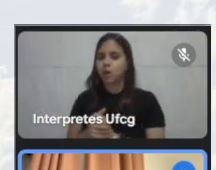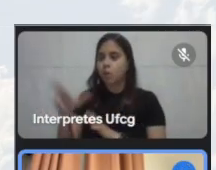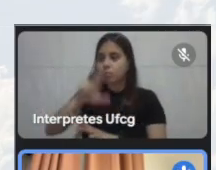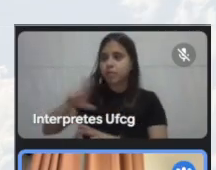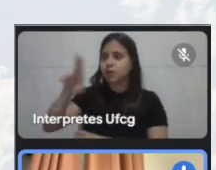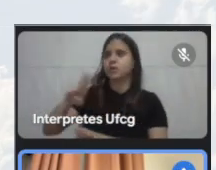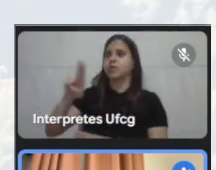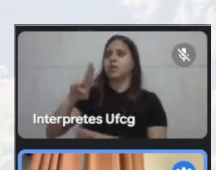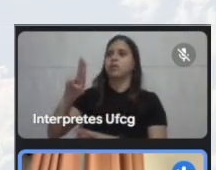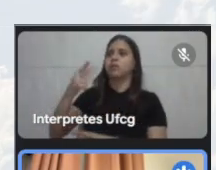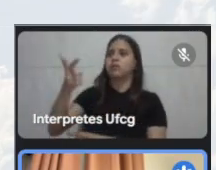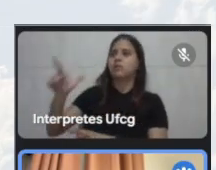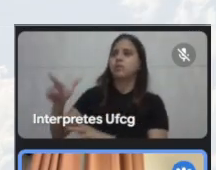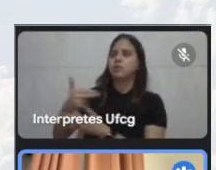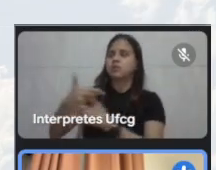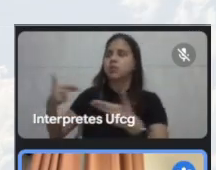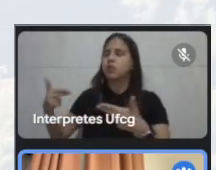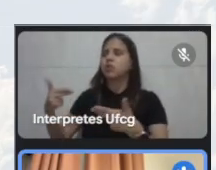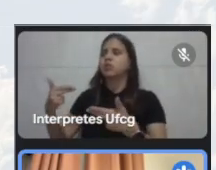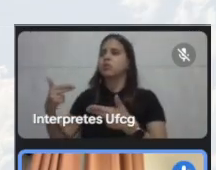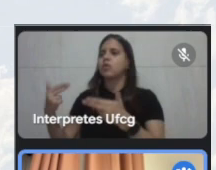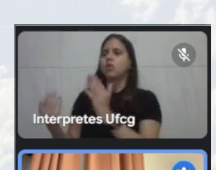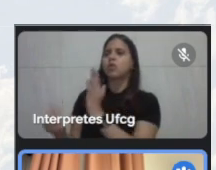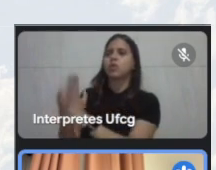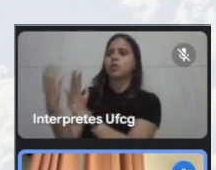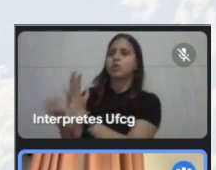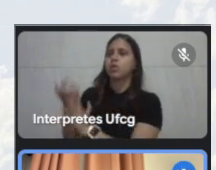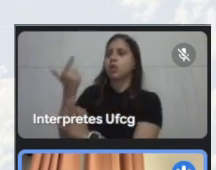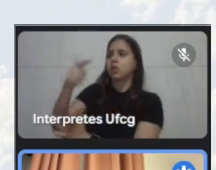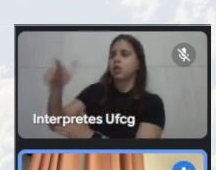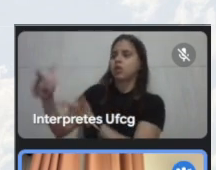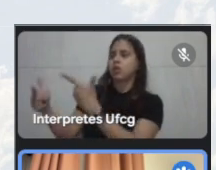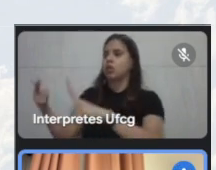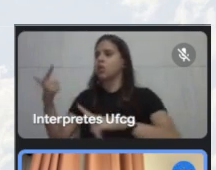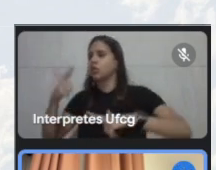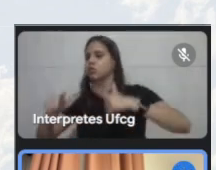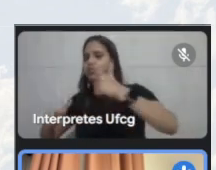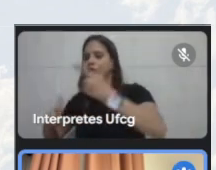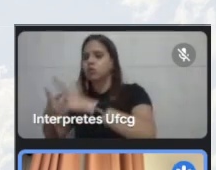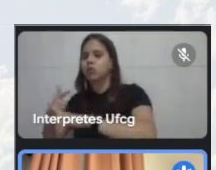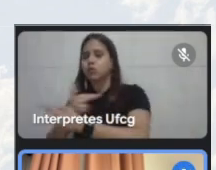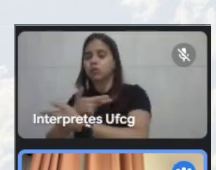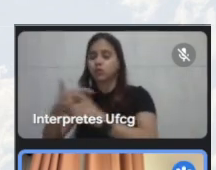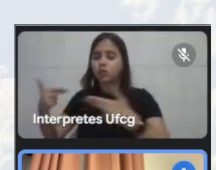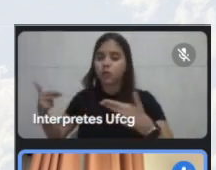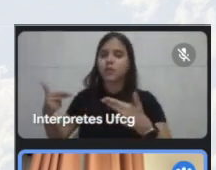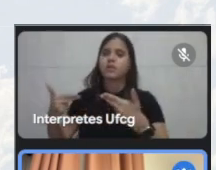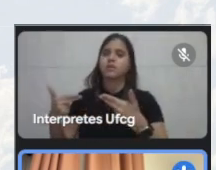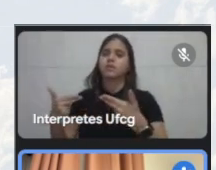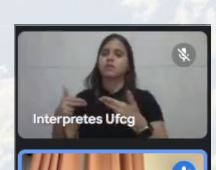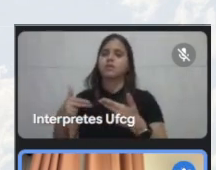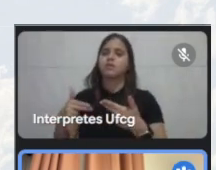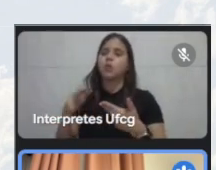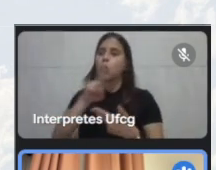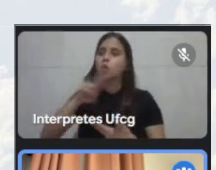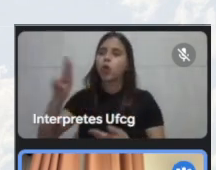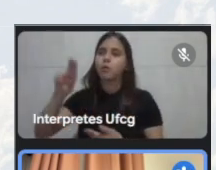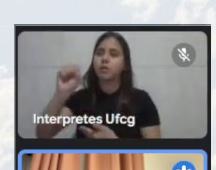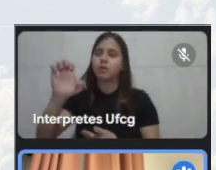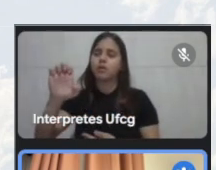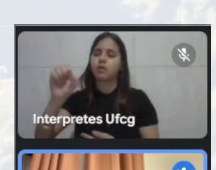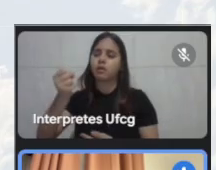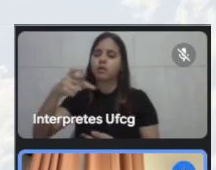irrigação. Então, a gente vai desmatando e vai se criando verdadeiras espinhas de peixe no mapa, que é justamente quando aquela área vai